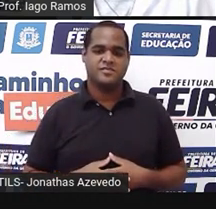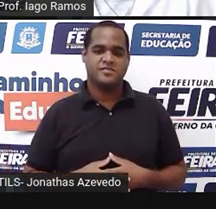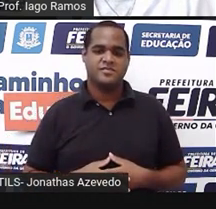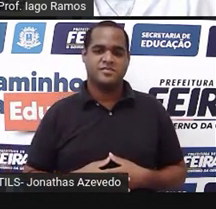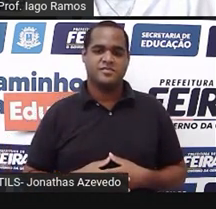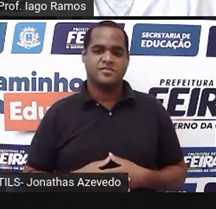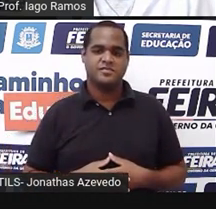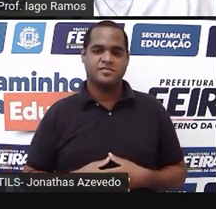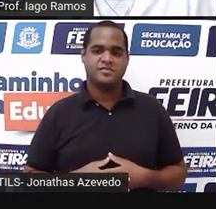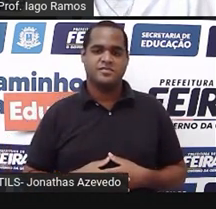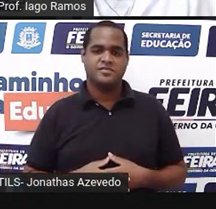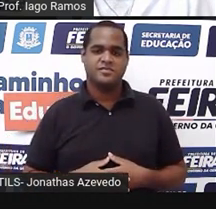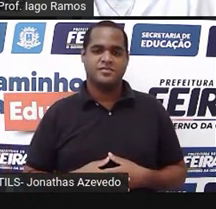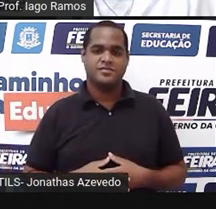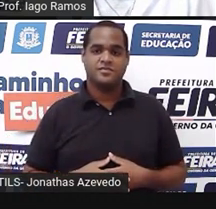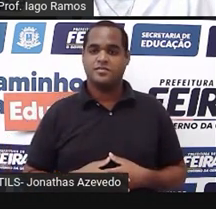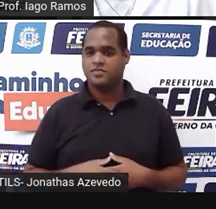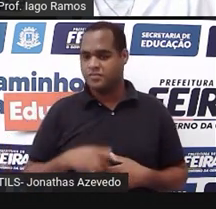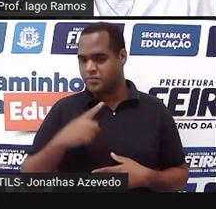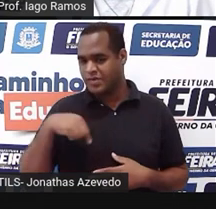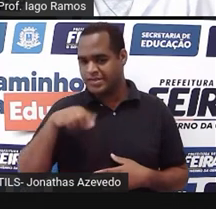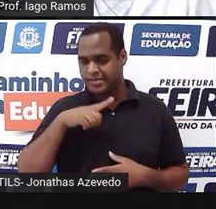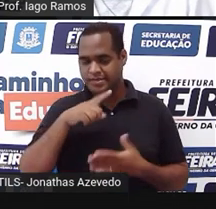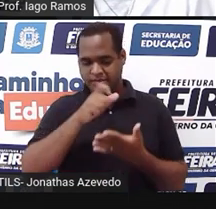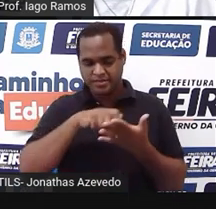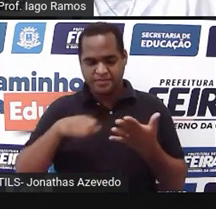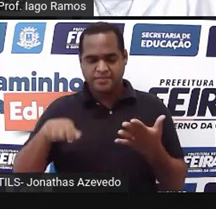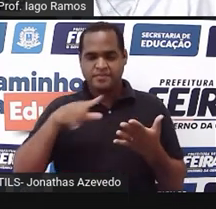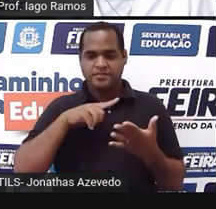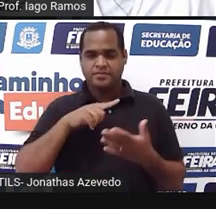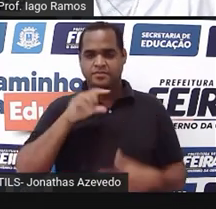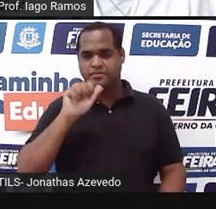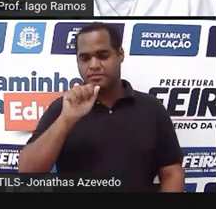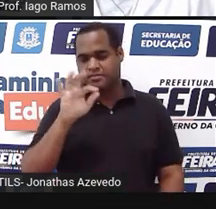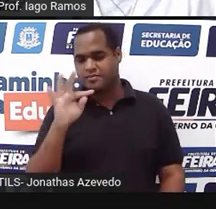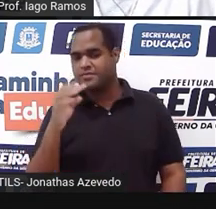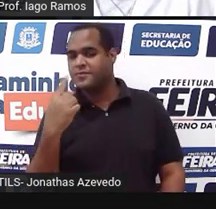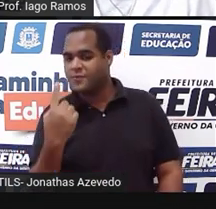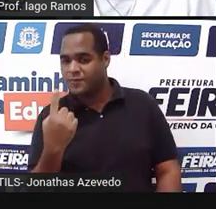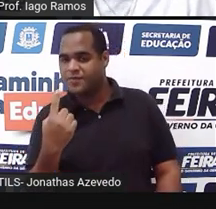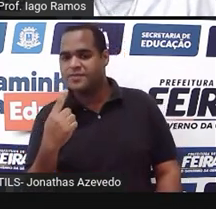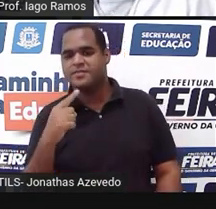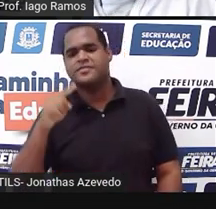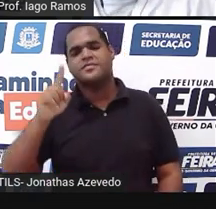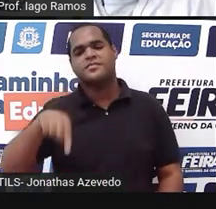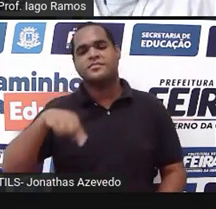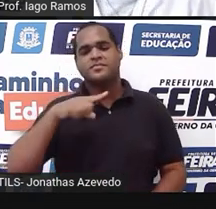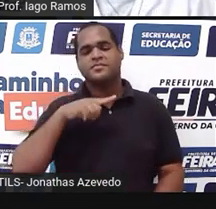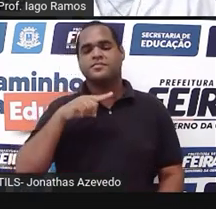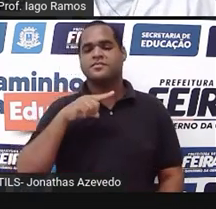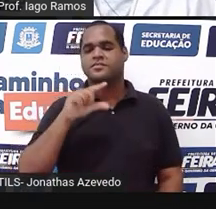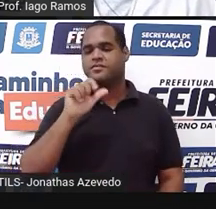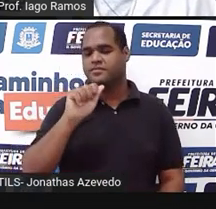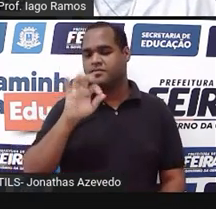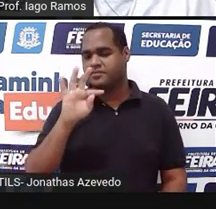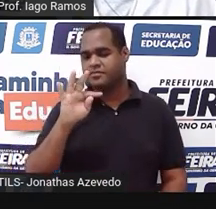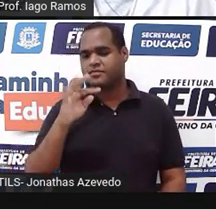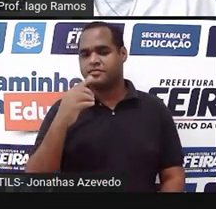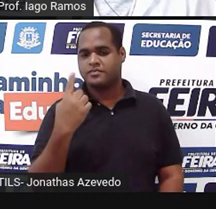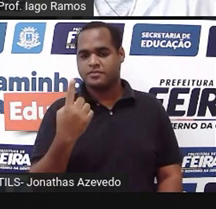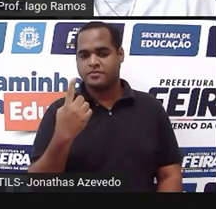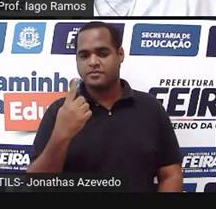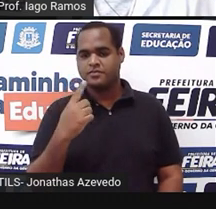E aí Oi e a gente já vai escrever ali no a ter um e vai ser a área do triângulo um certo